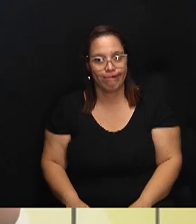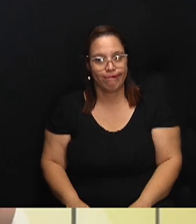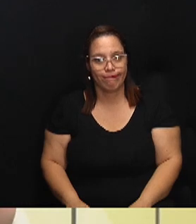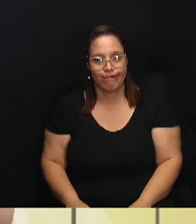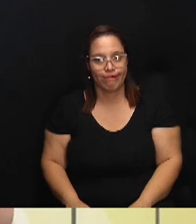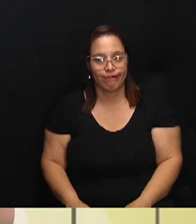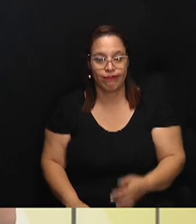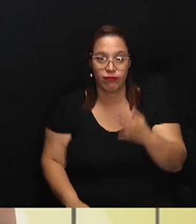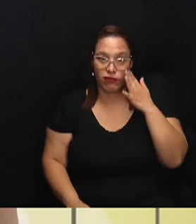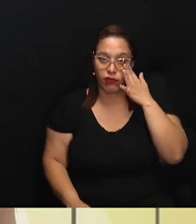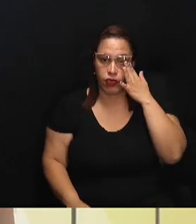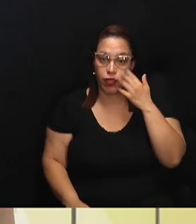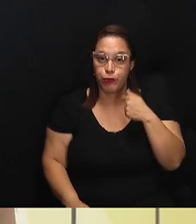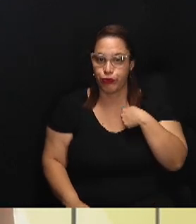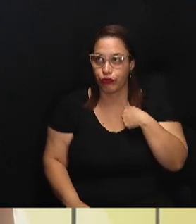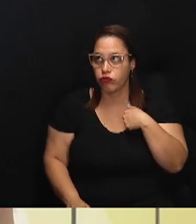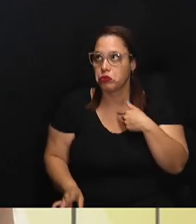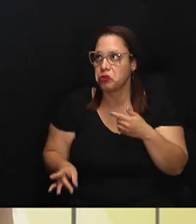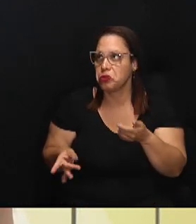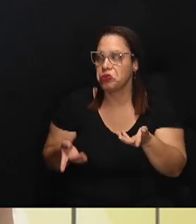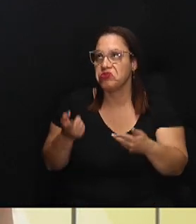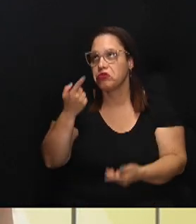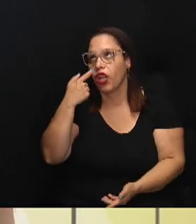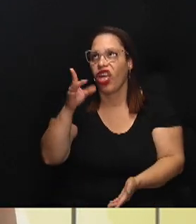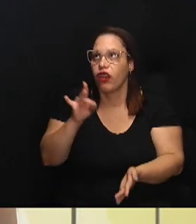Eu realmente não vejo, né,